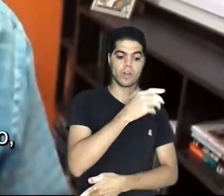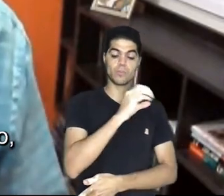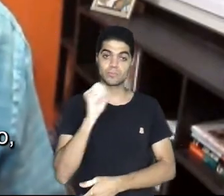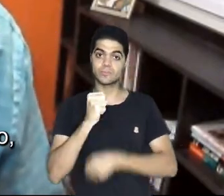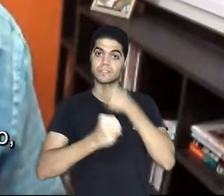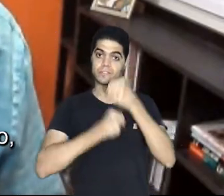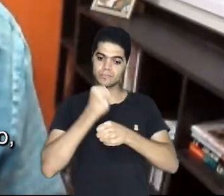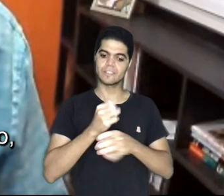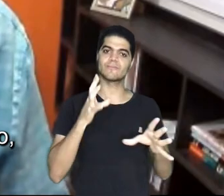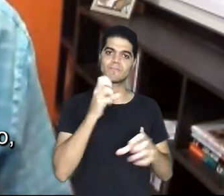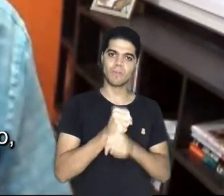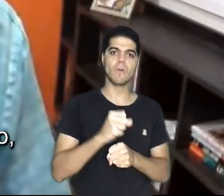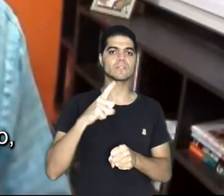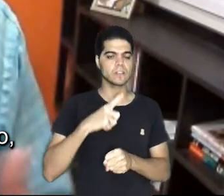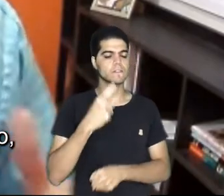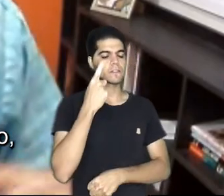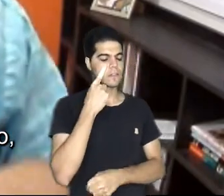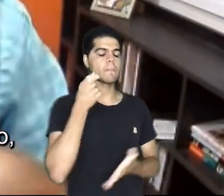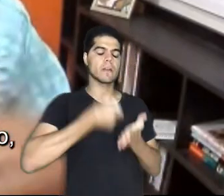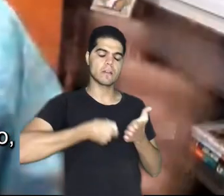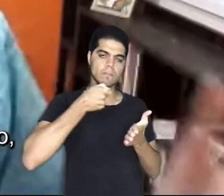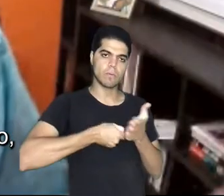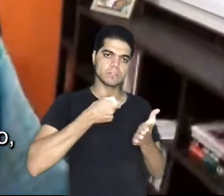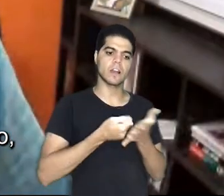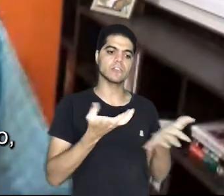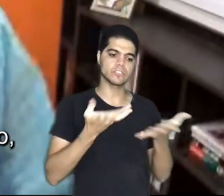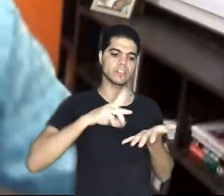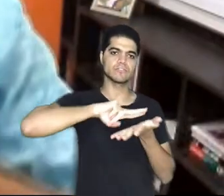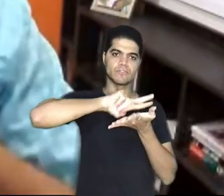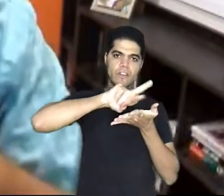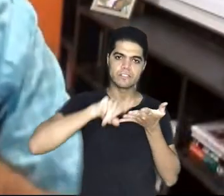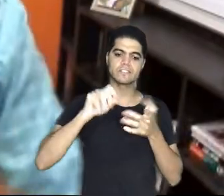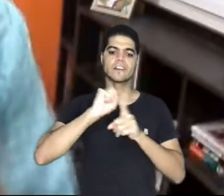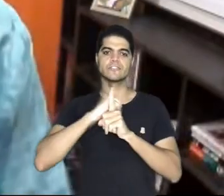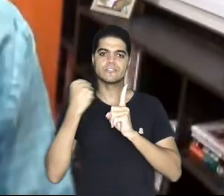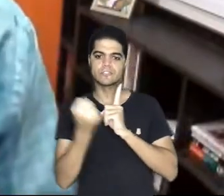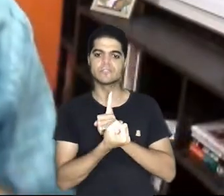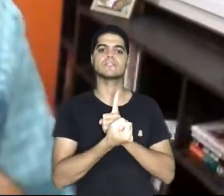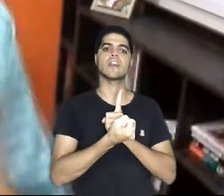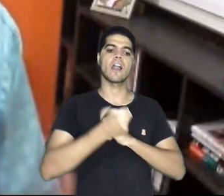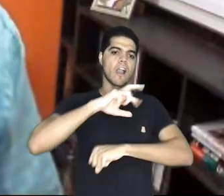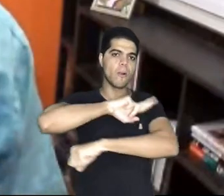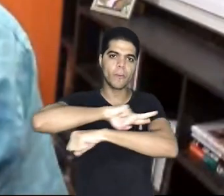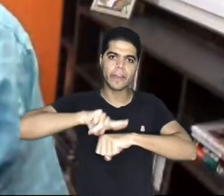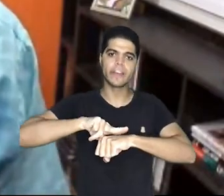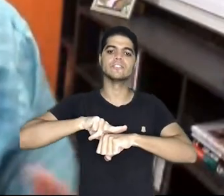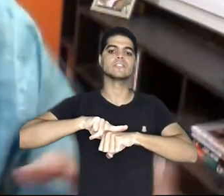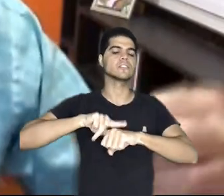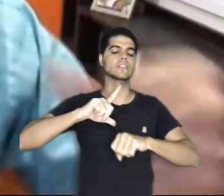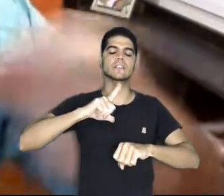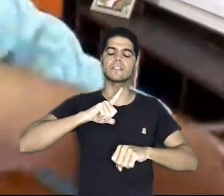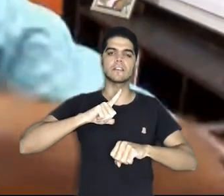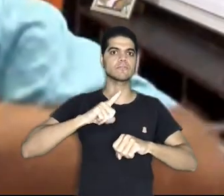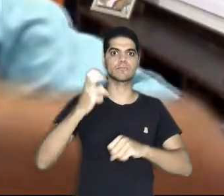independência, seus pontos de apoio, com a valorização, então, de uma diversidade social, de uma diversidade étnica, cultural.